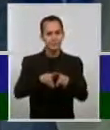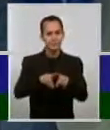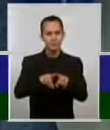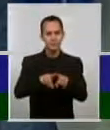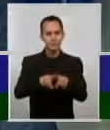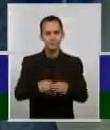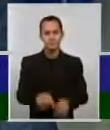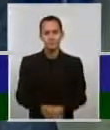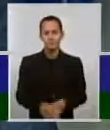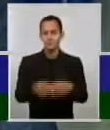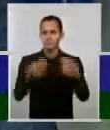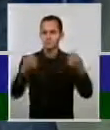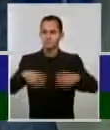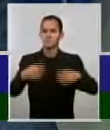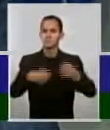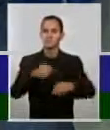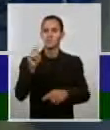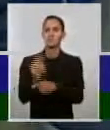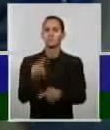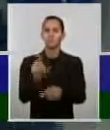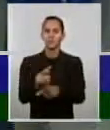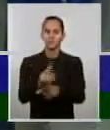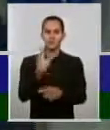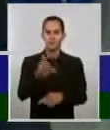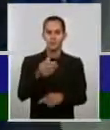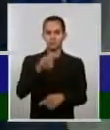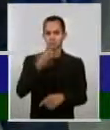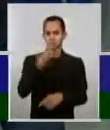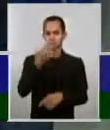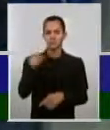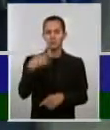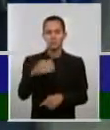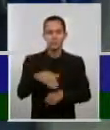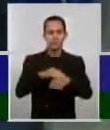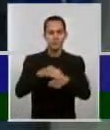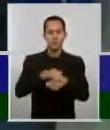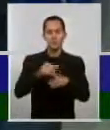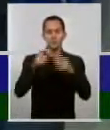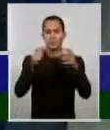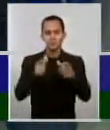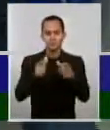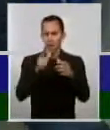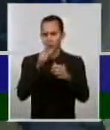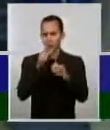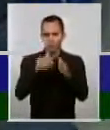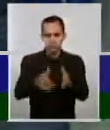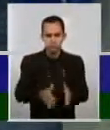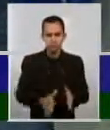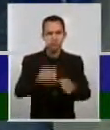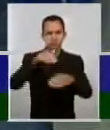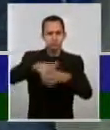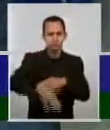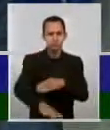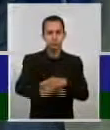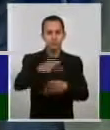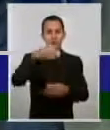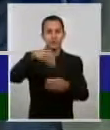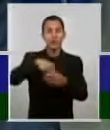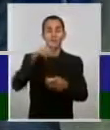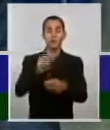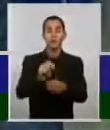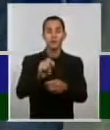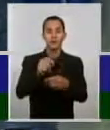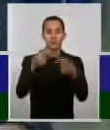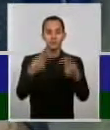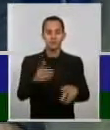e necessário preservar. Acabei de falar agora há pouco sobre as nascentes dentro aqui